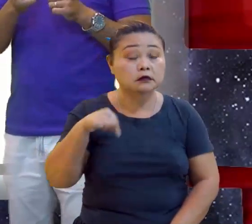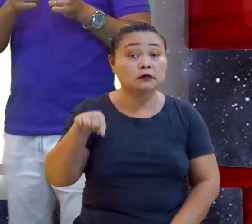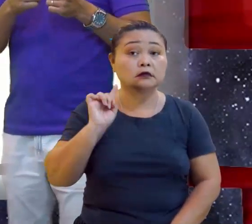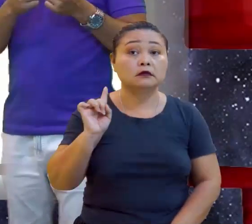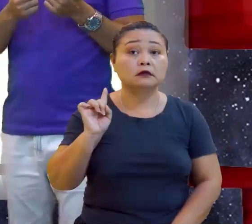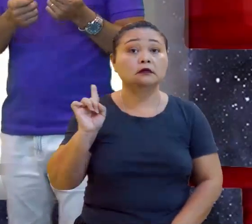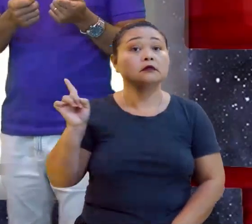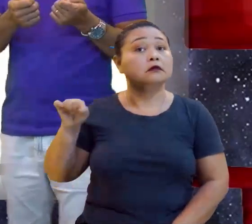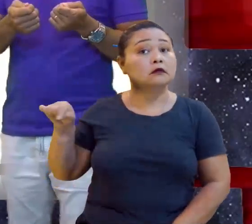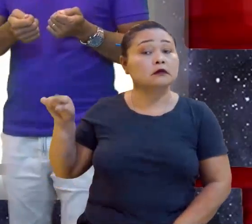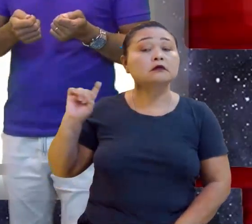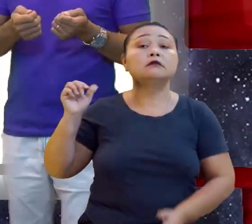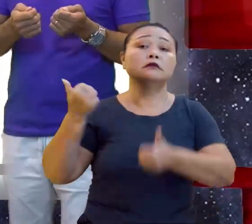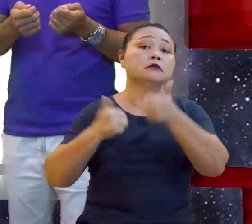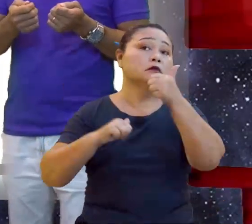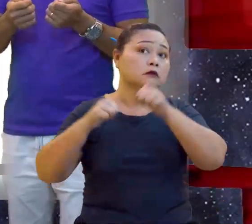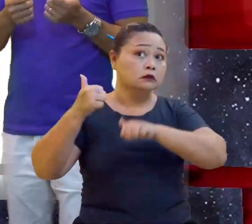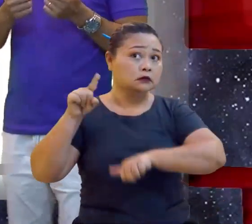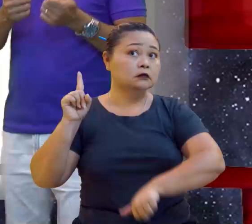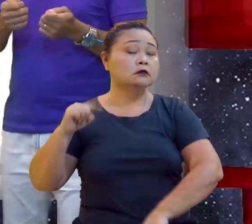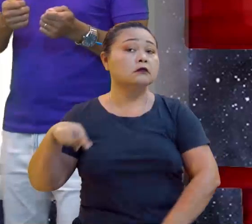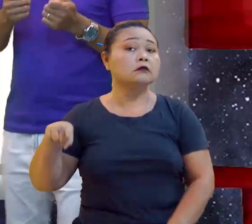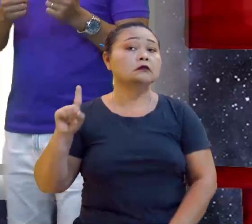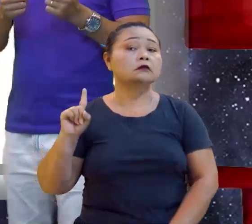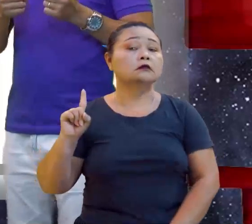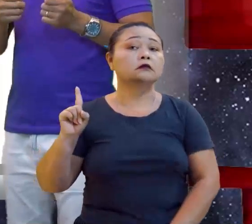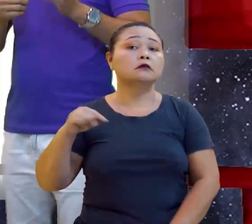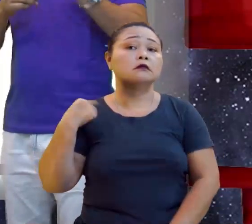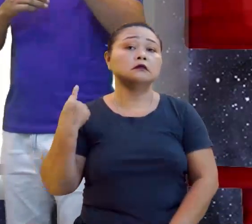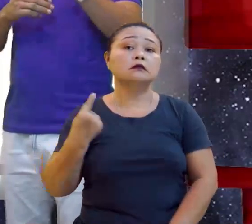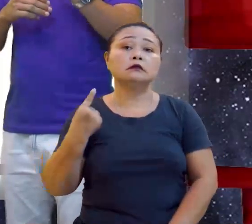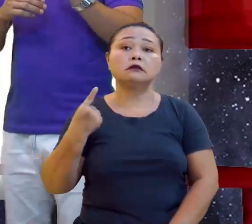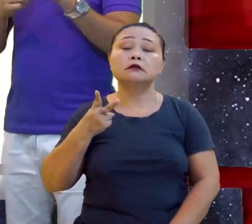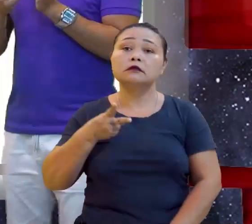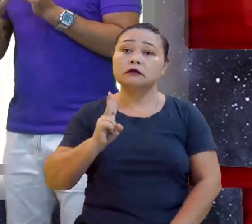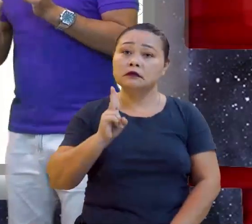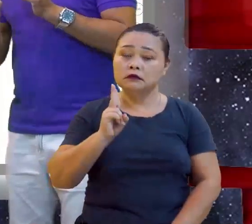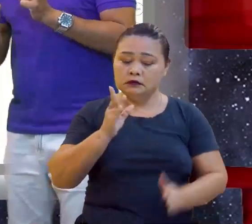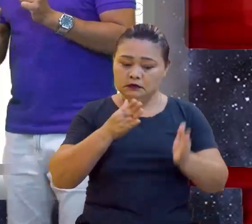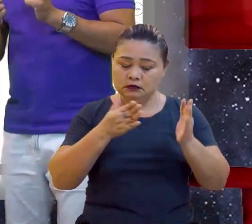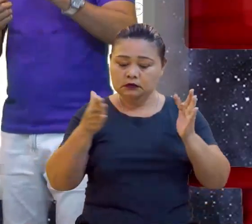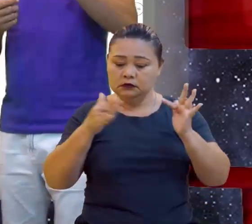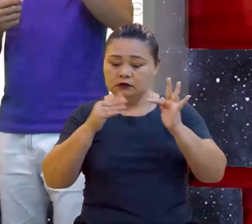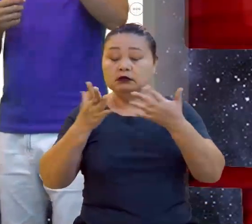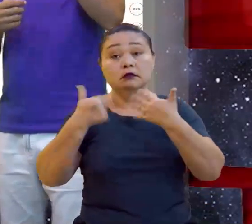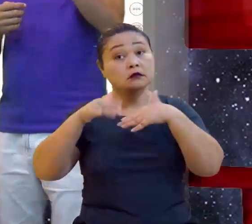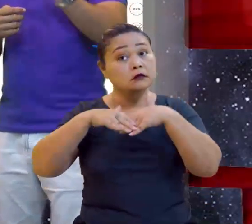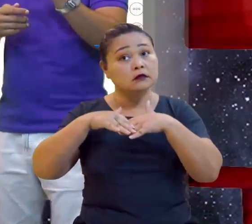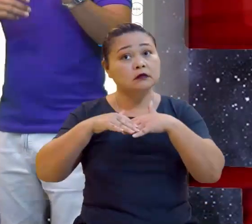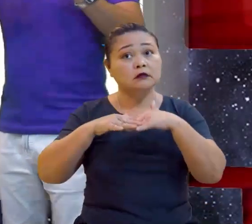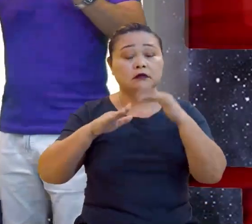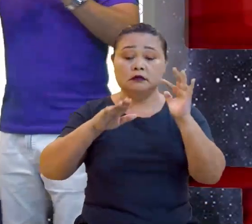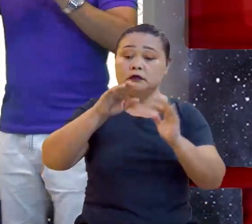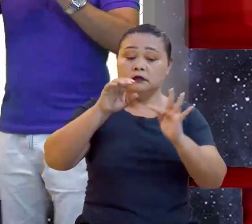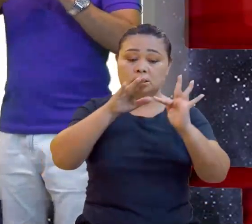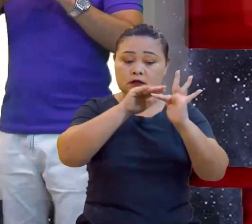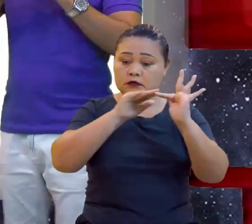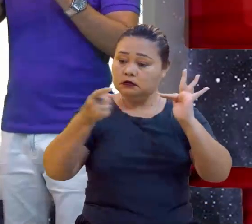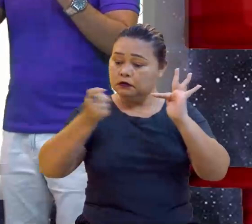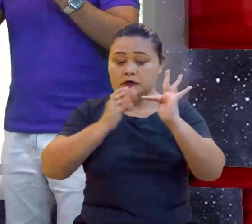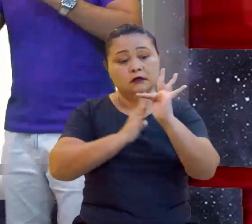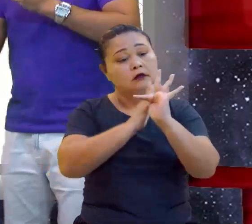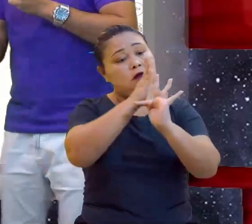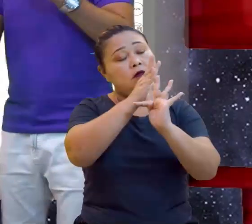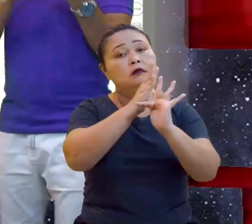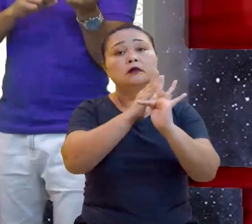essa parte de análise de gráfico. Nós olhamos sempre os eixos, matematicamente falando. Olhamos o eixo Y e o eixo X.